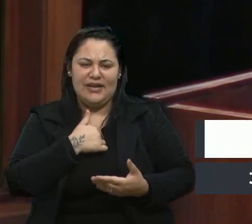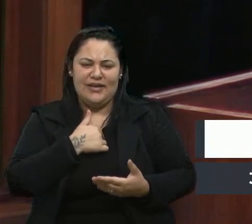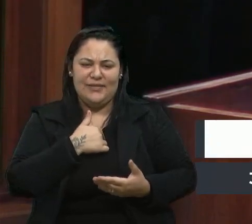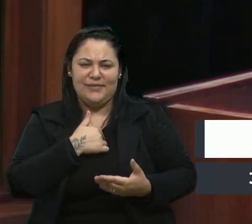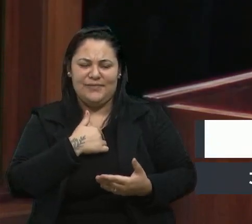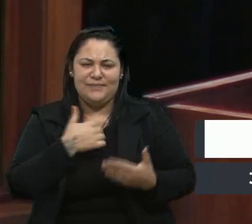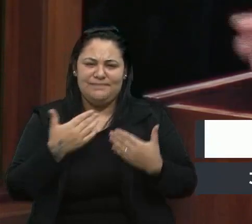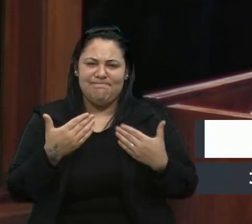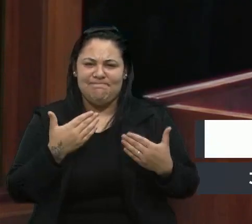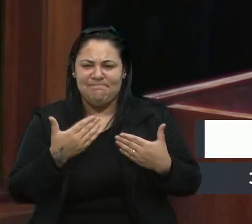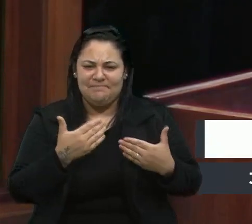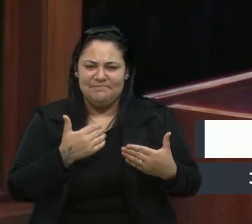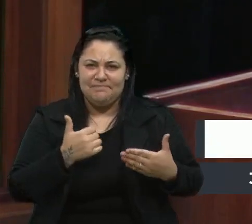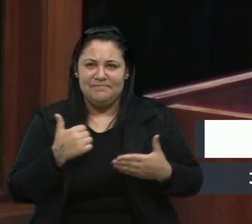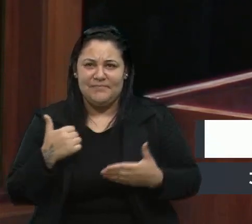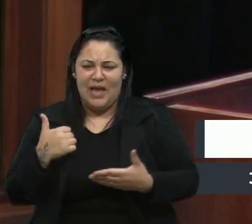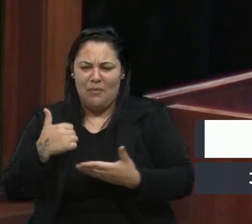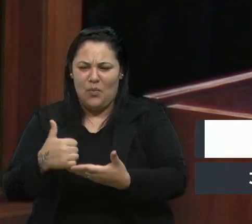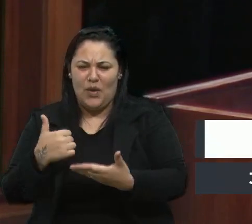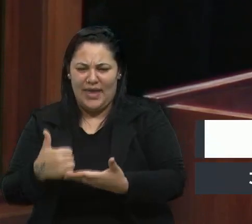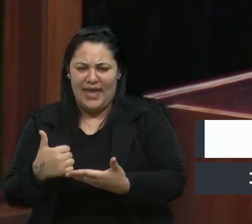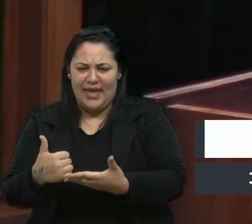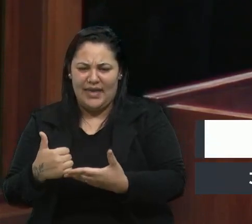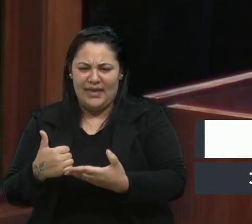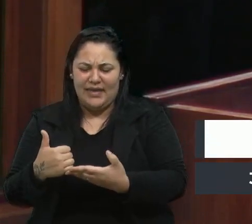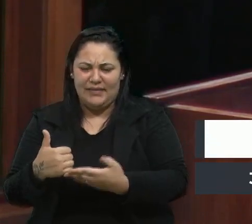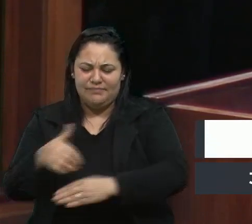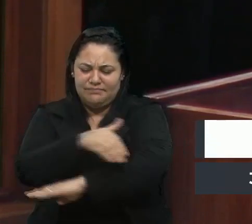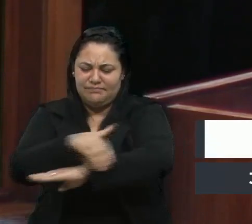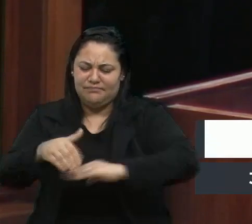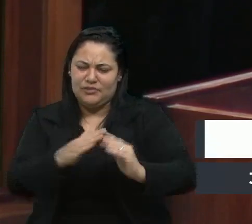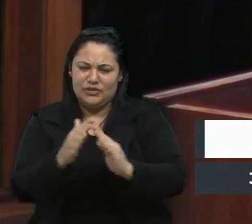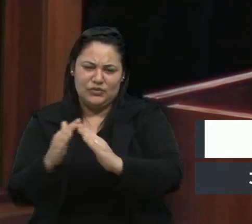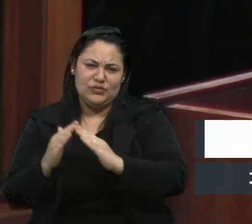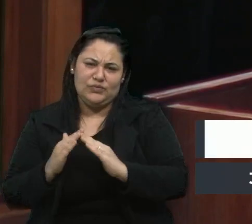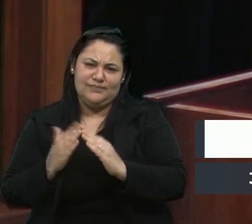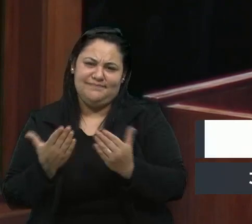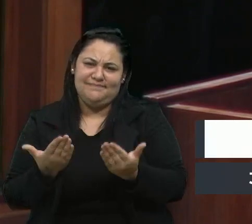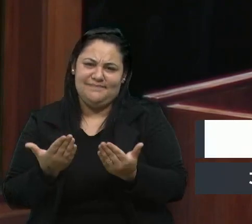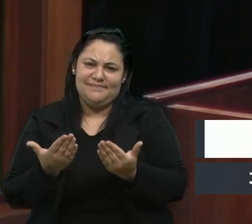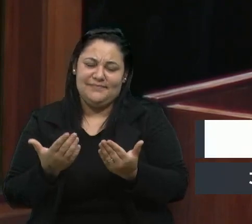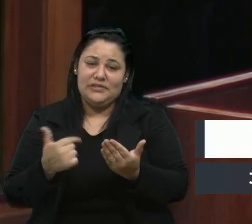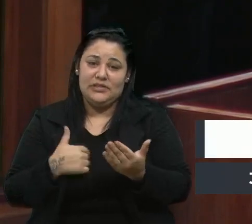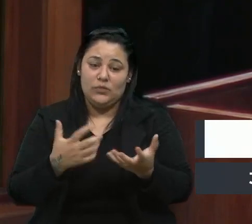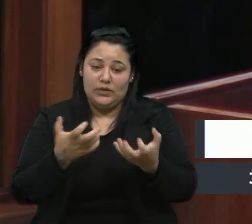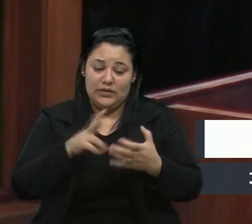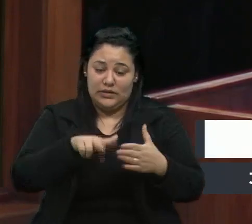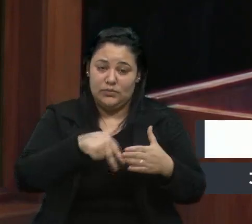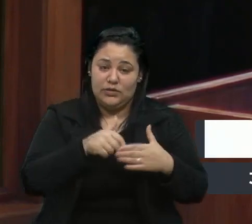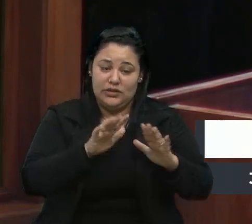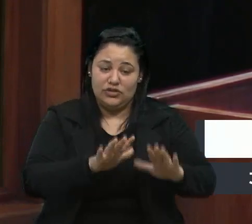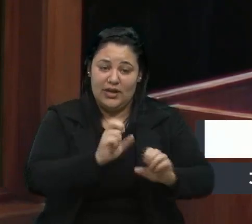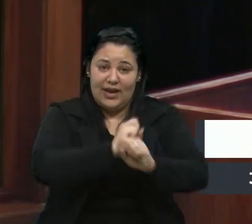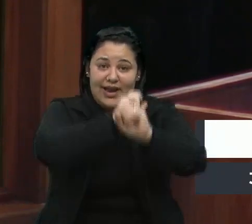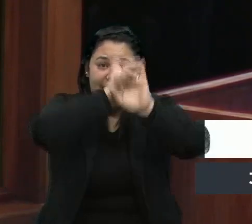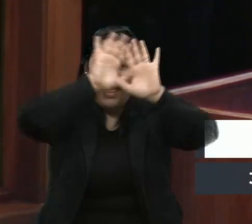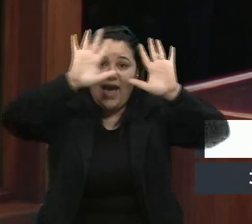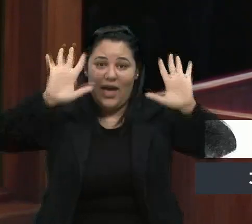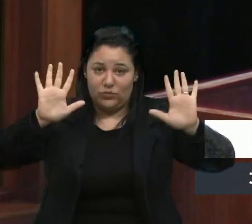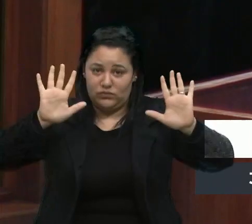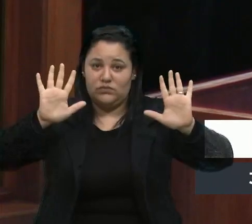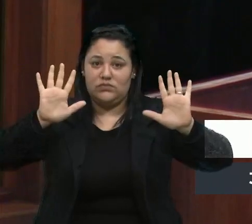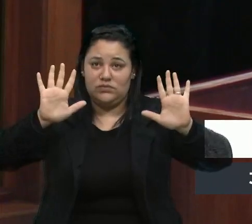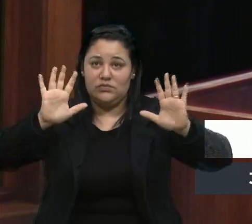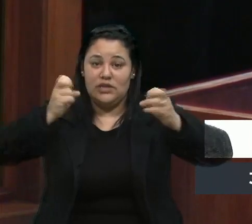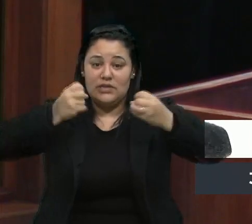lado dos moradores de situação de rua. Então, eu venho aqui deixar claro e fazer um esclarecimento para que fique